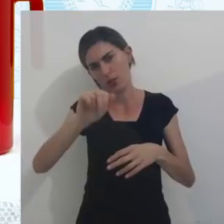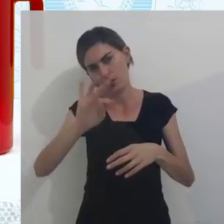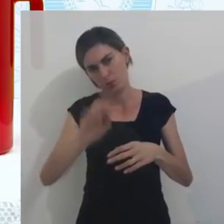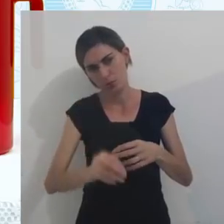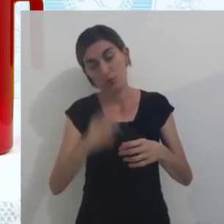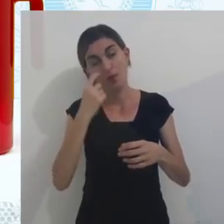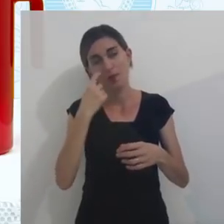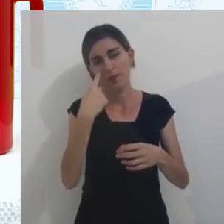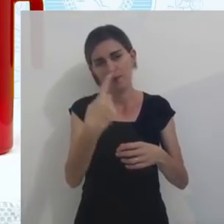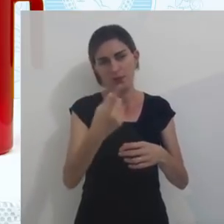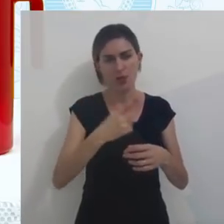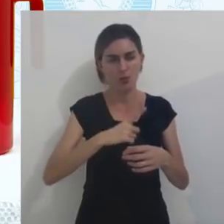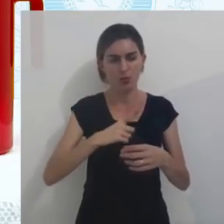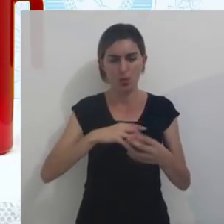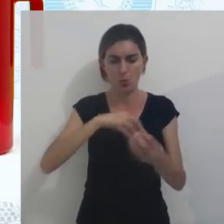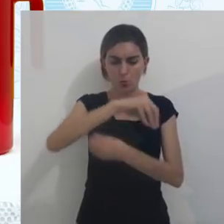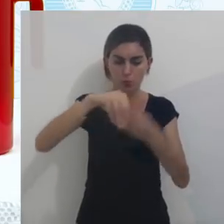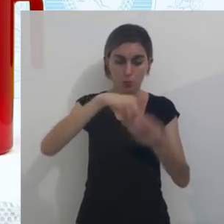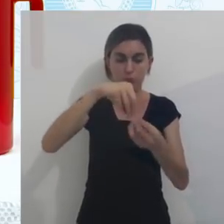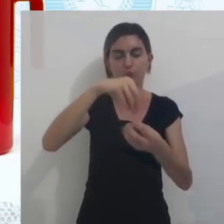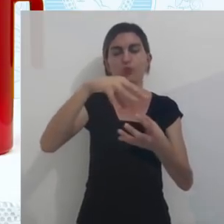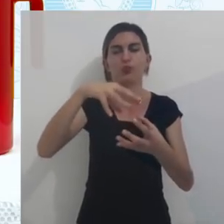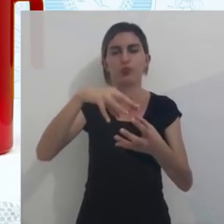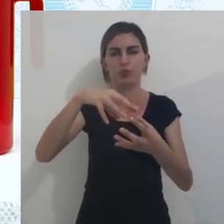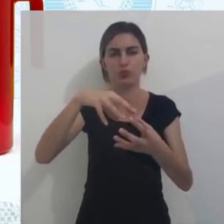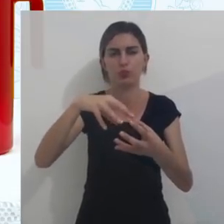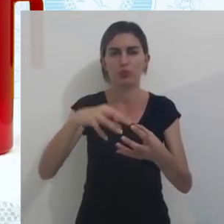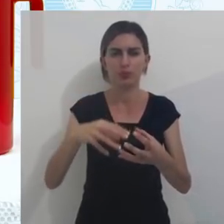que eu vou ter uma reação. Né?